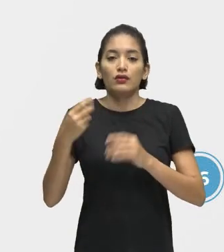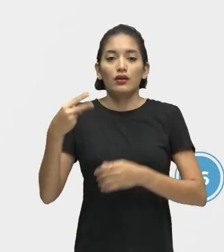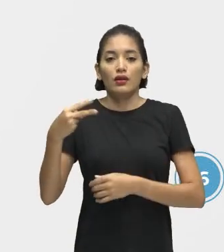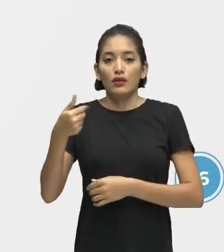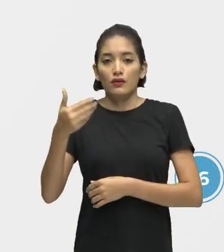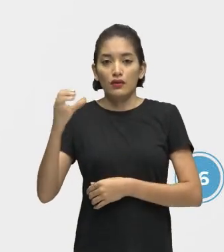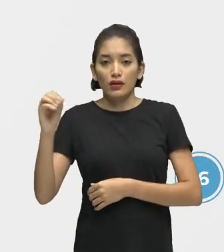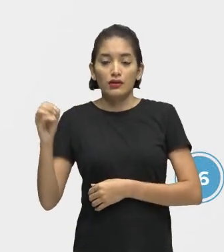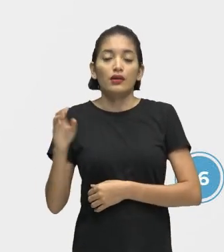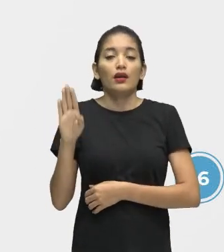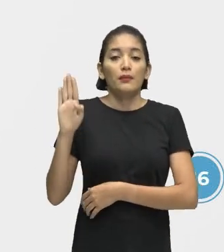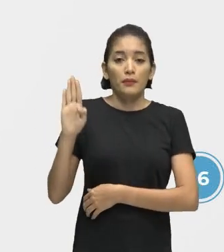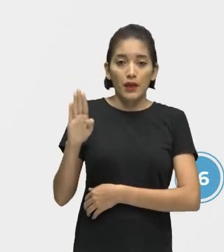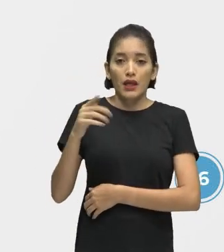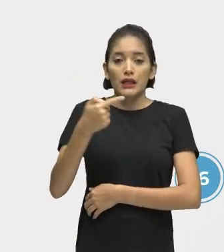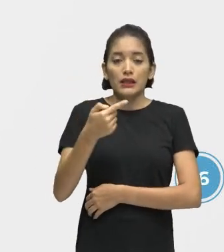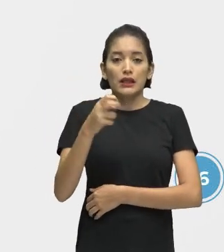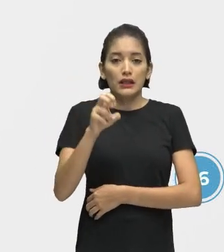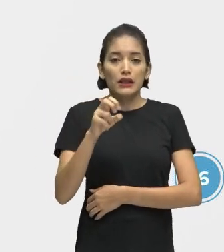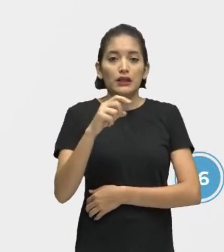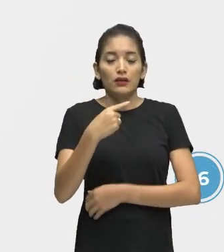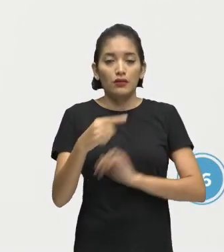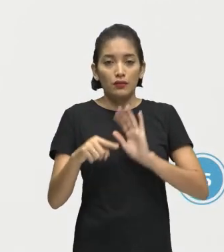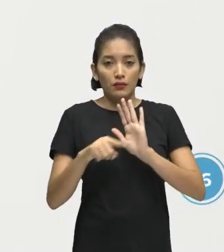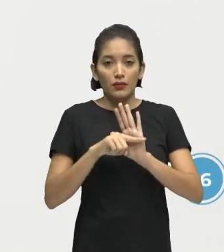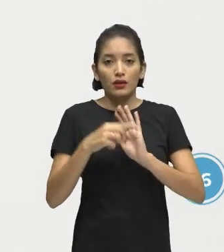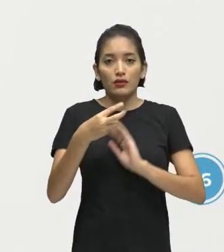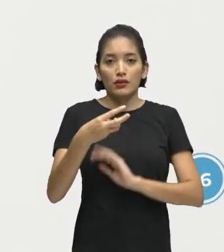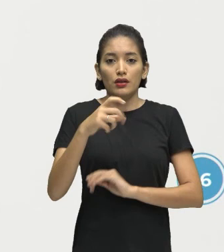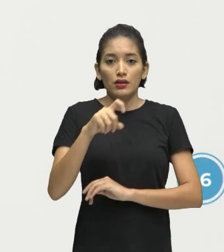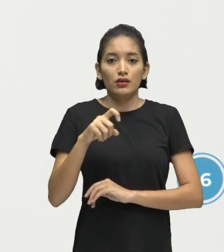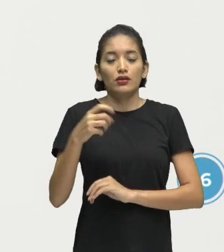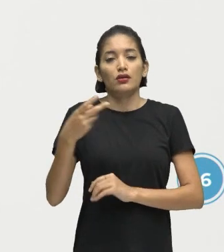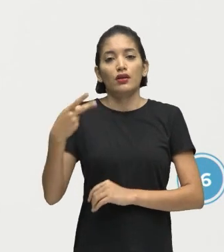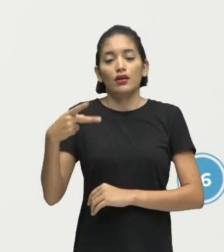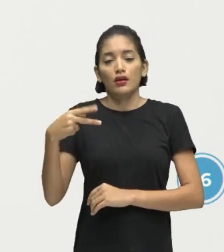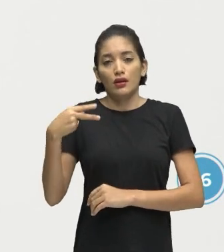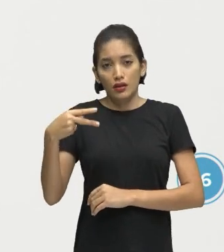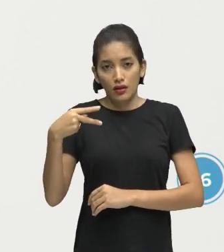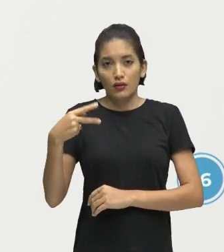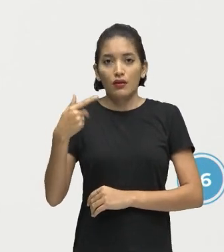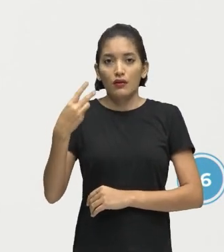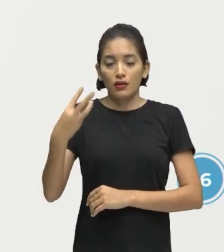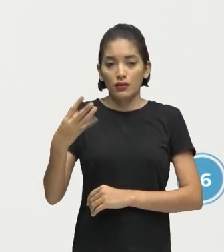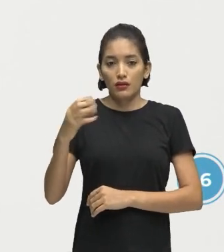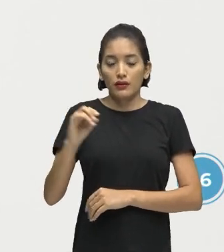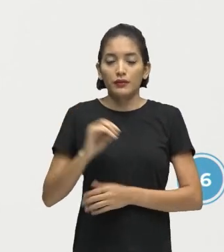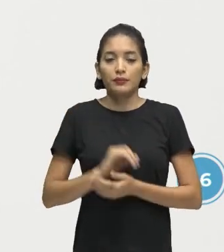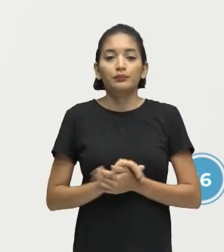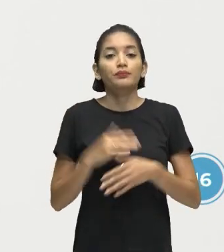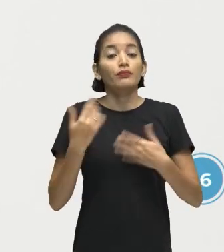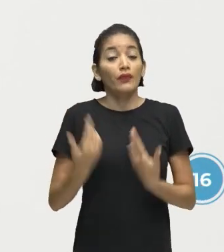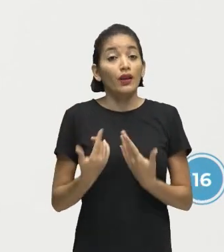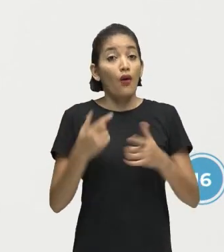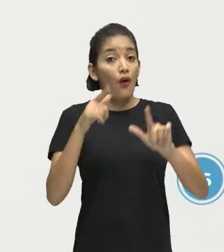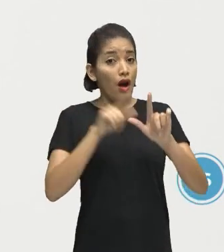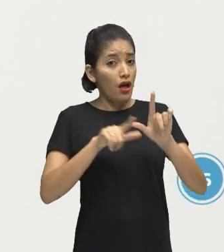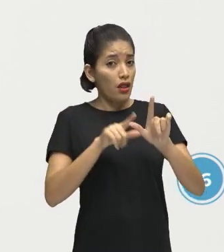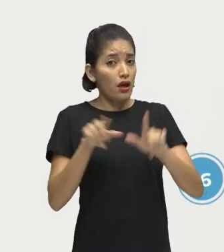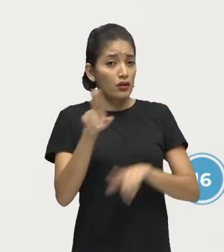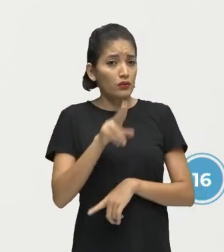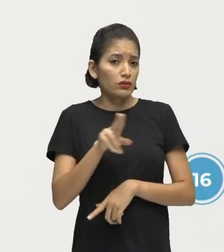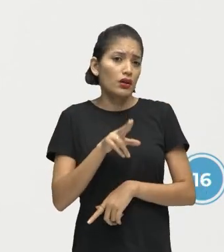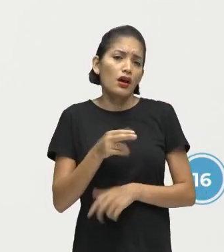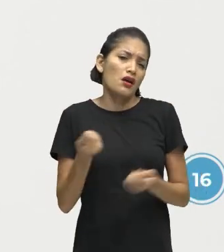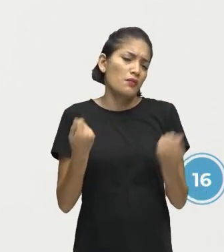Letra B, 75 menos 3x igual a 30. E olha só, a letra que você vai utilizar